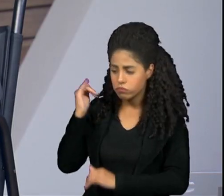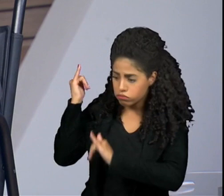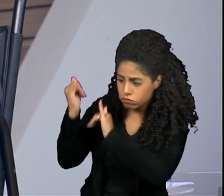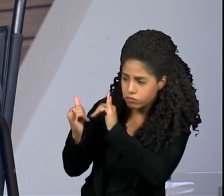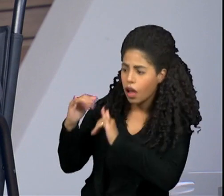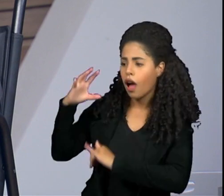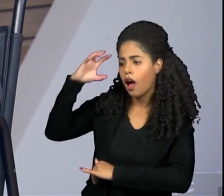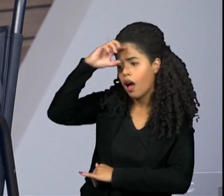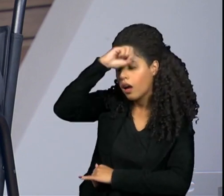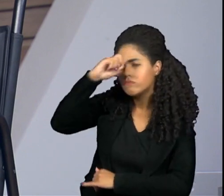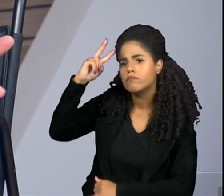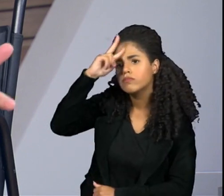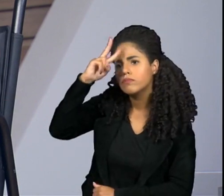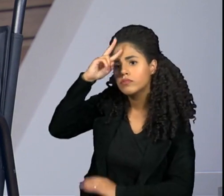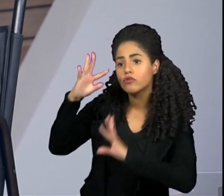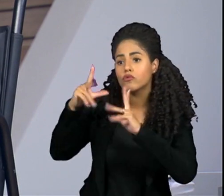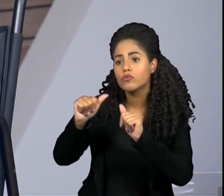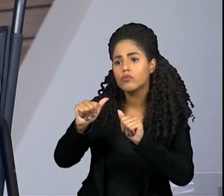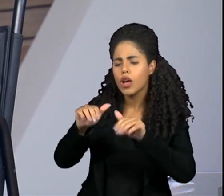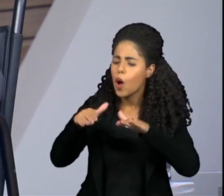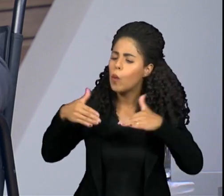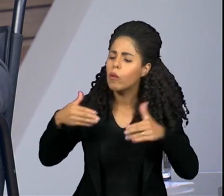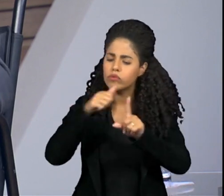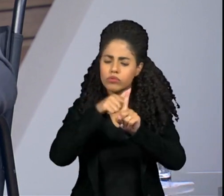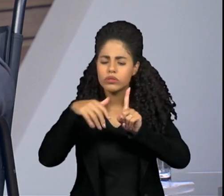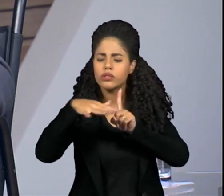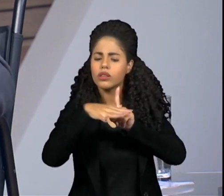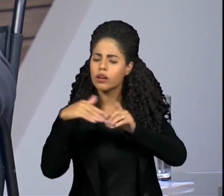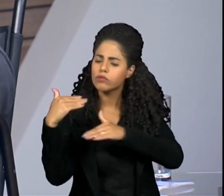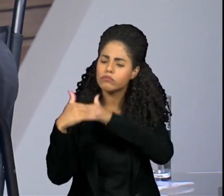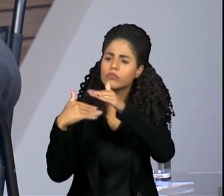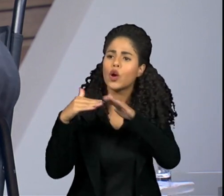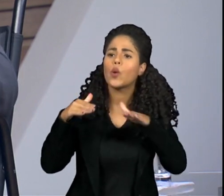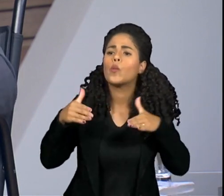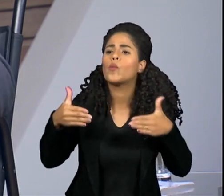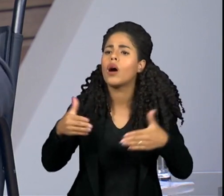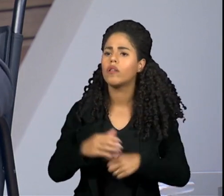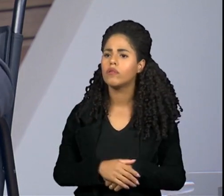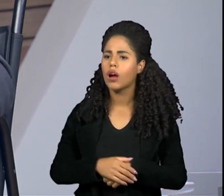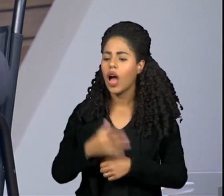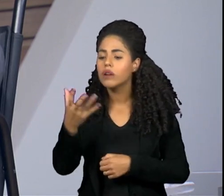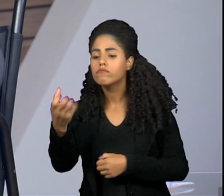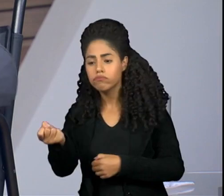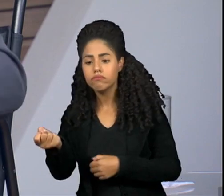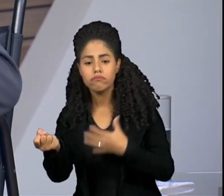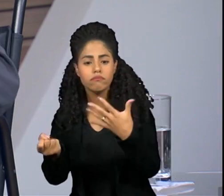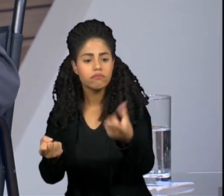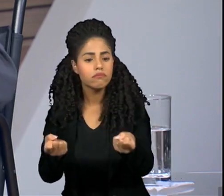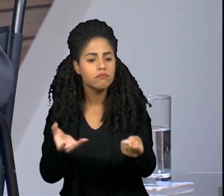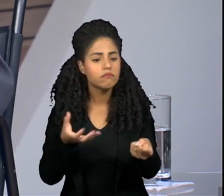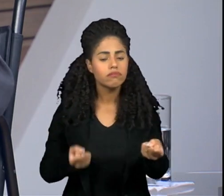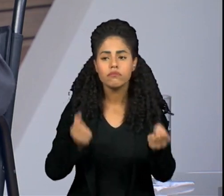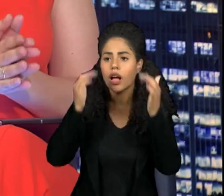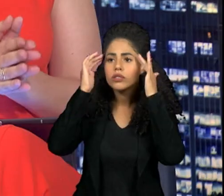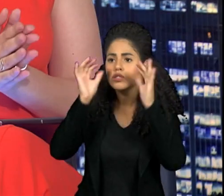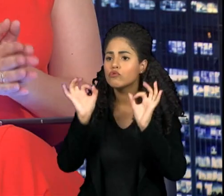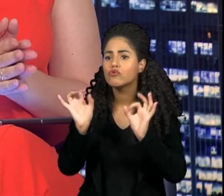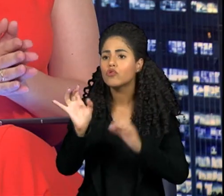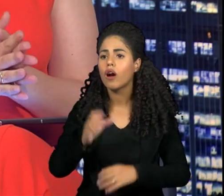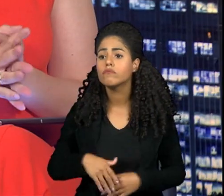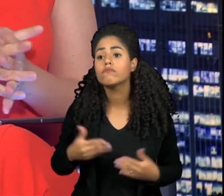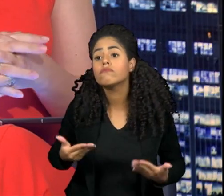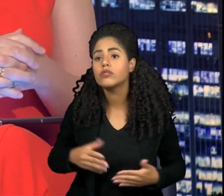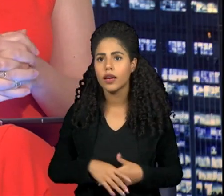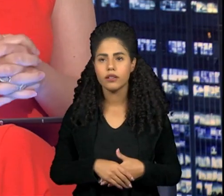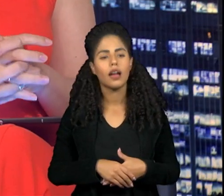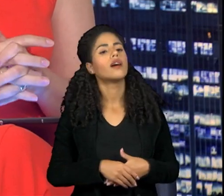essa é a pergunta, né? Que sociedade queremos construir? E não apenas tolerar ideias, mas tolerar as pessoas. E ouvir o outro,